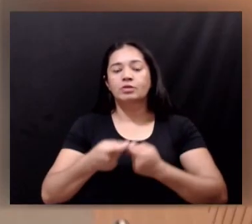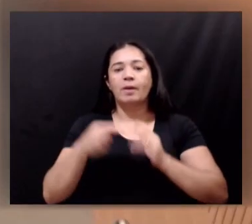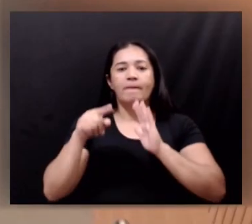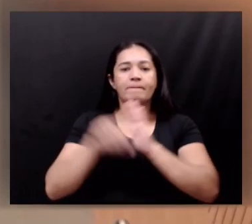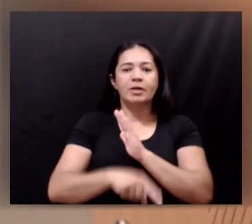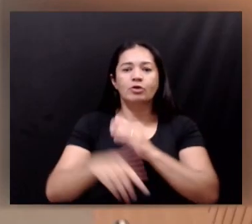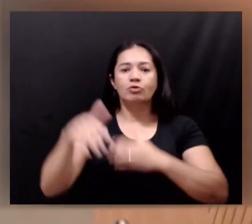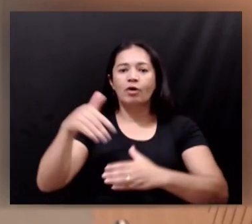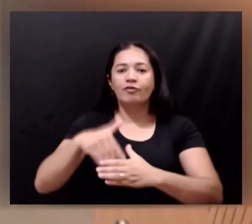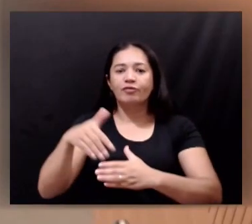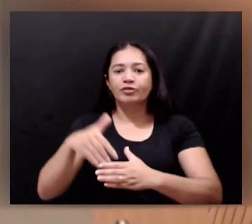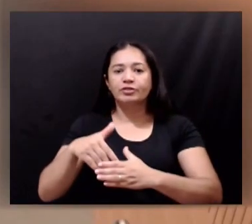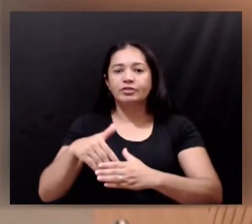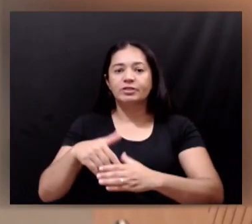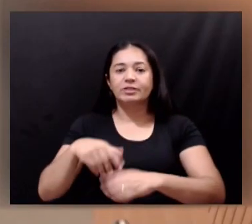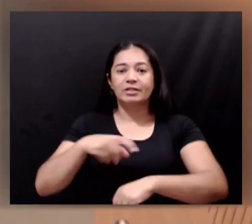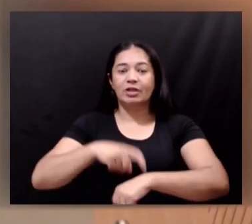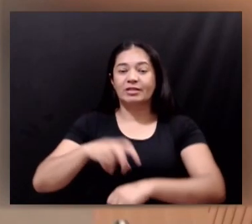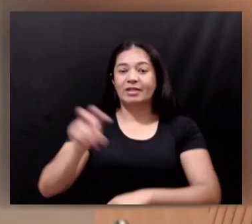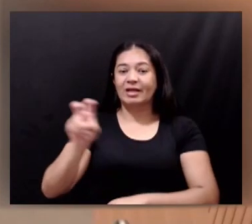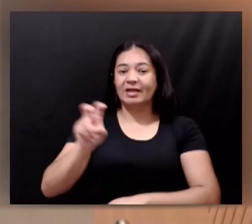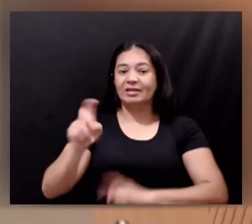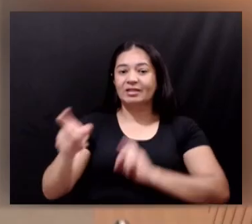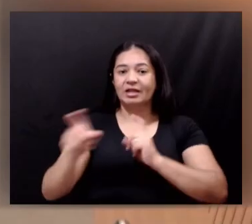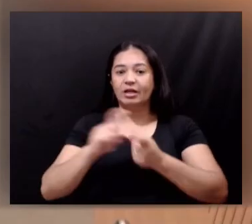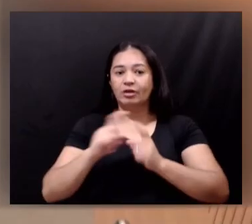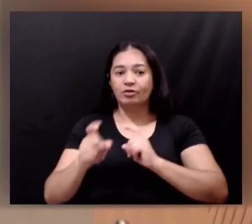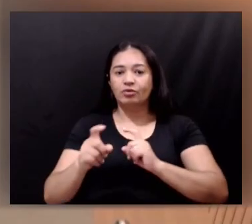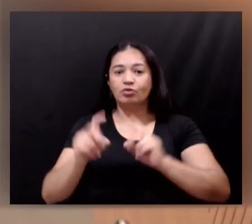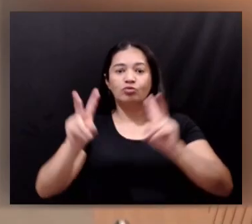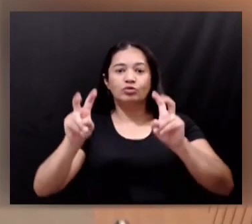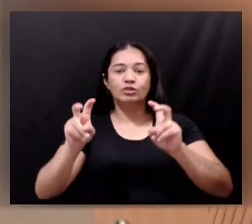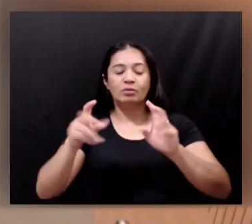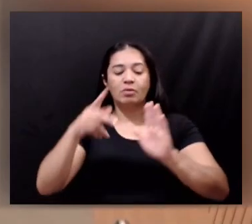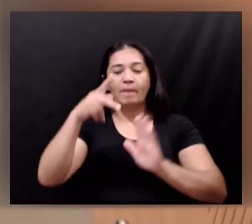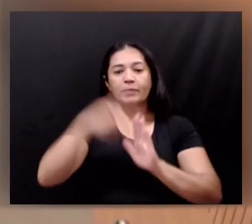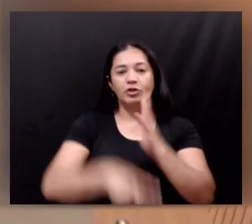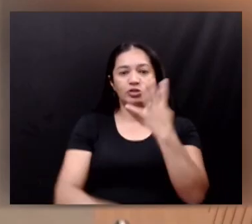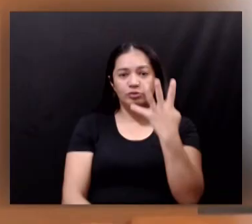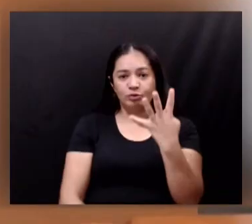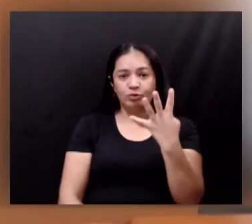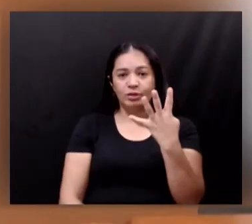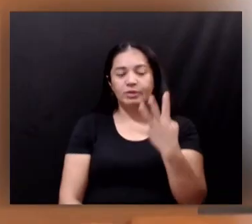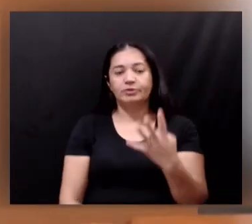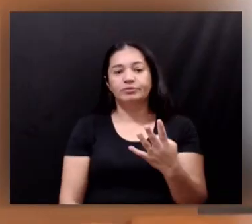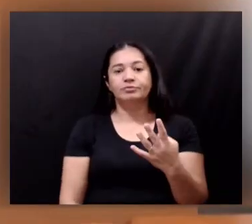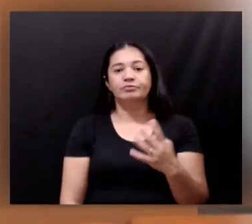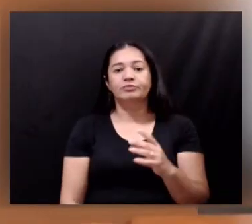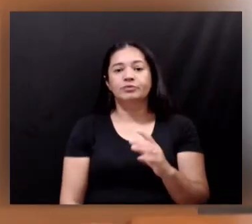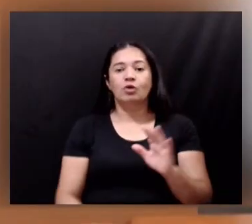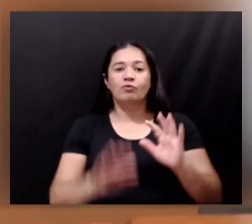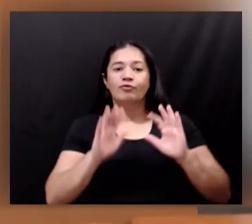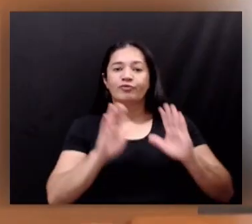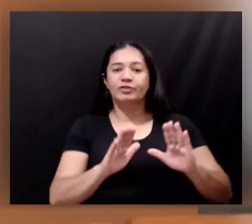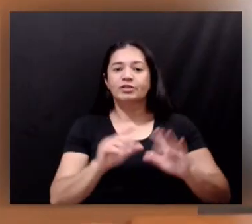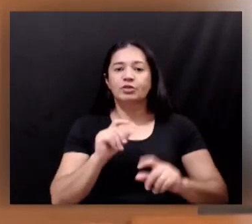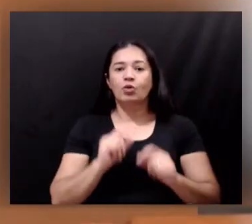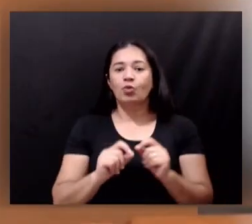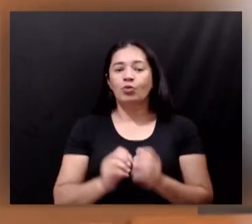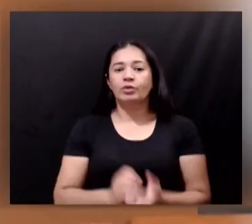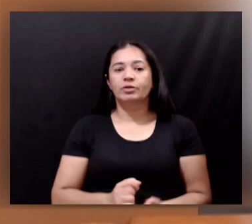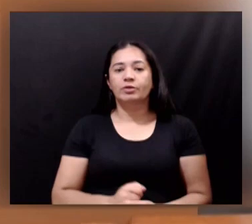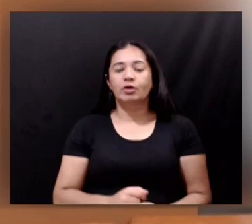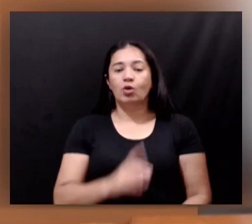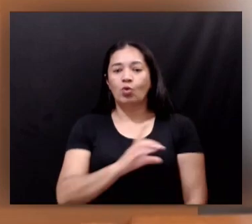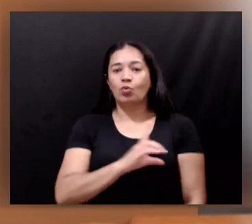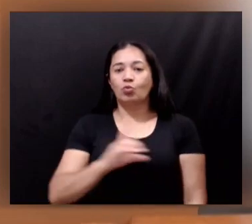5ª reunião da comissão sobre 4 projetos de lei. Os que fixam os subsídios do diretor-presidente da